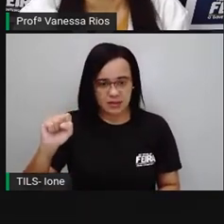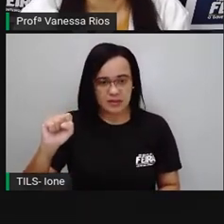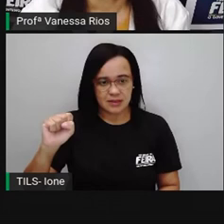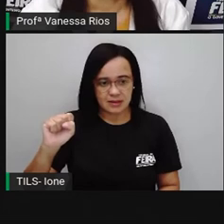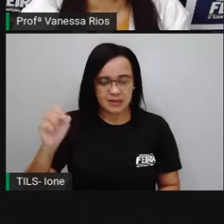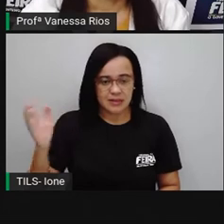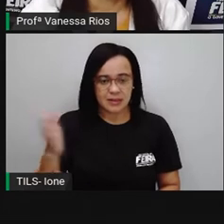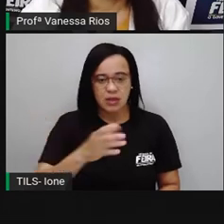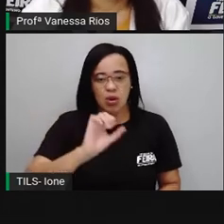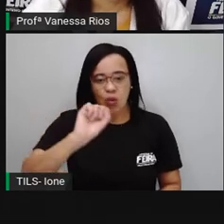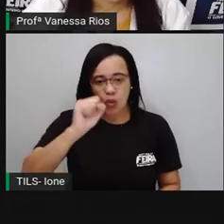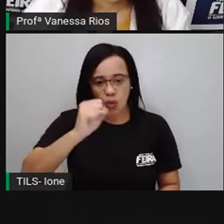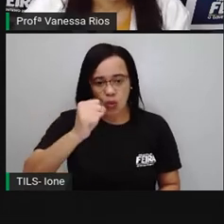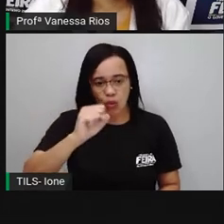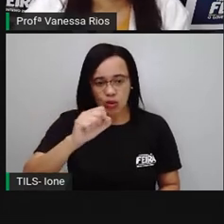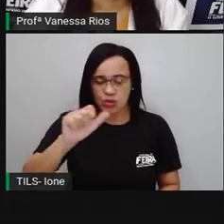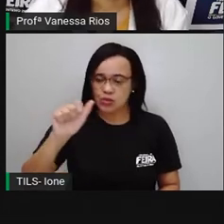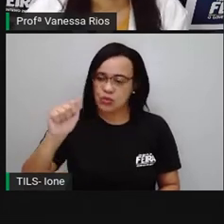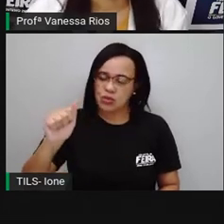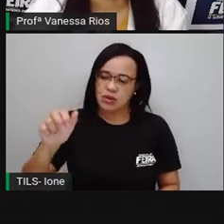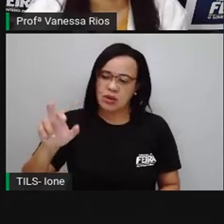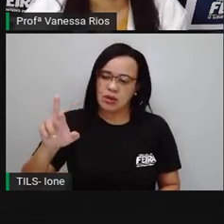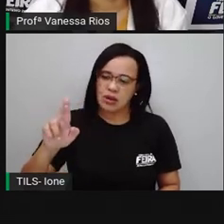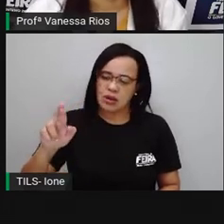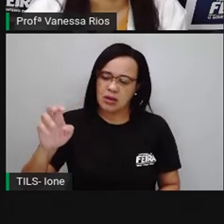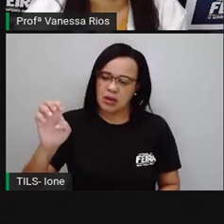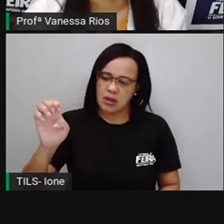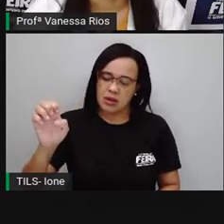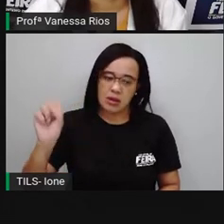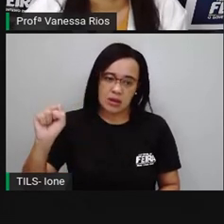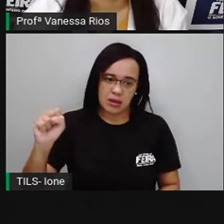5 vértices.